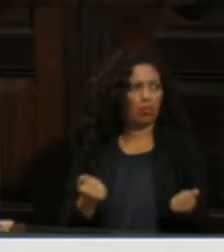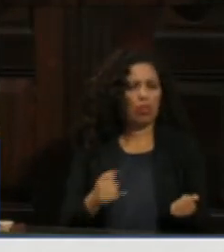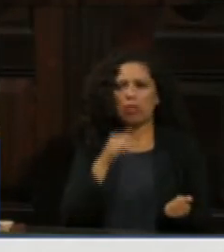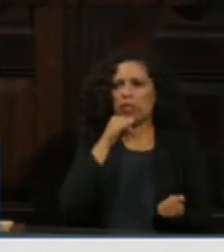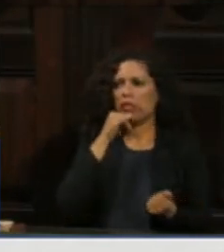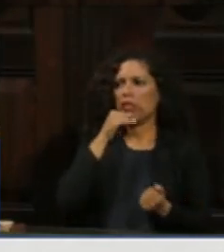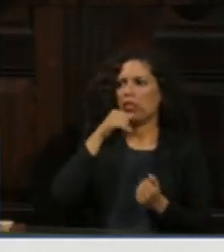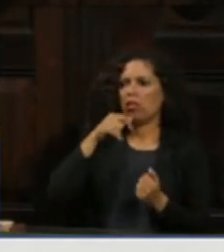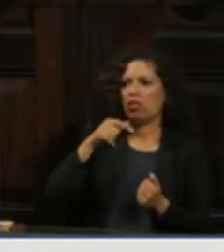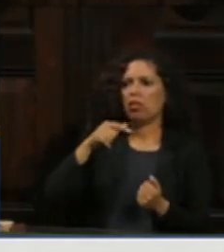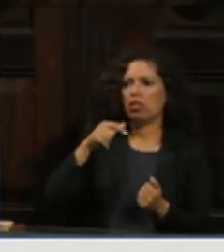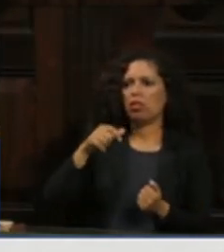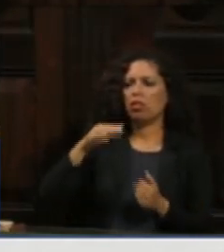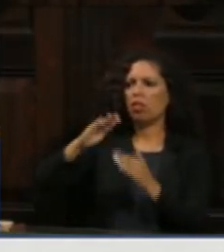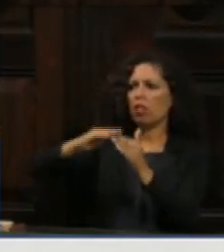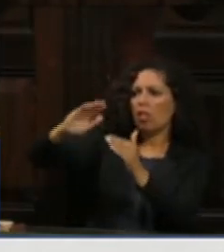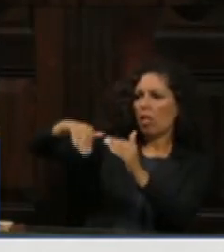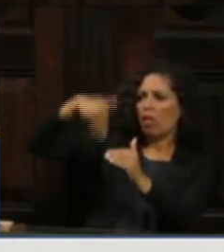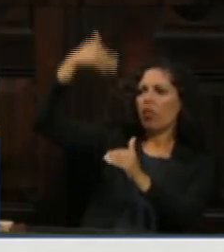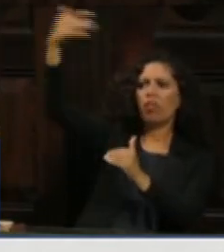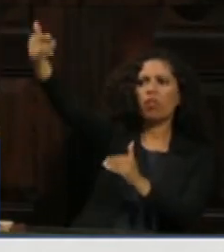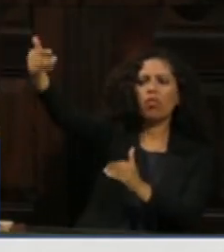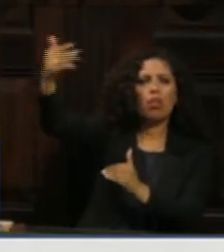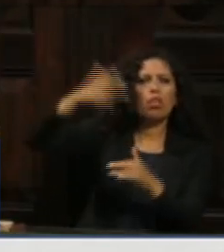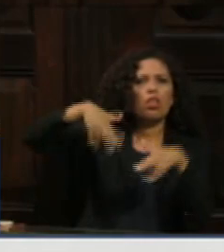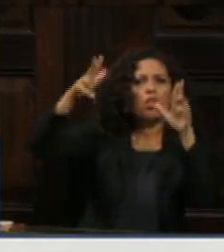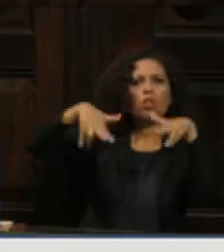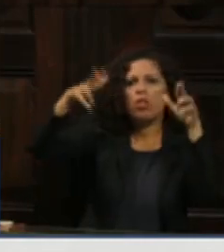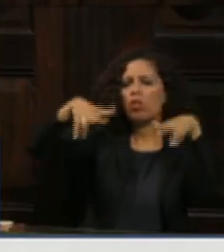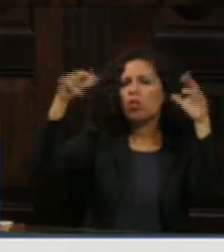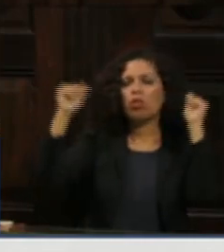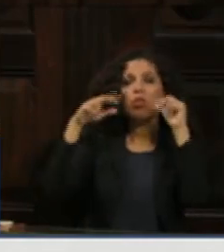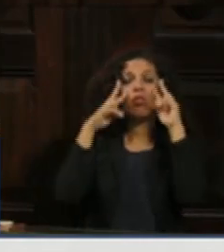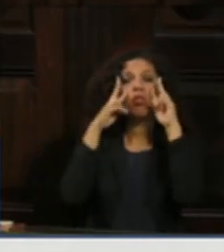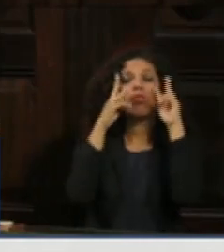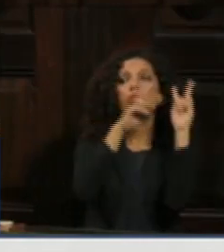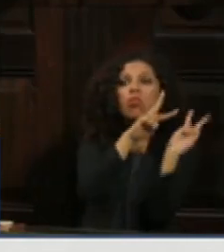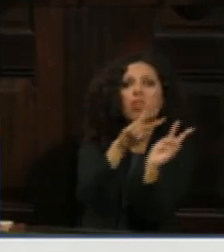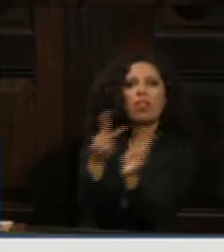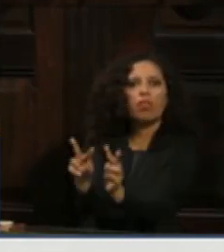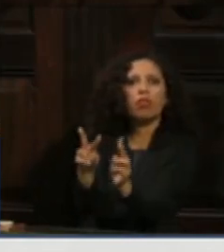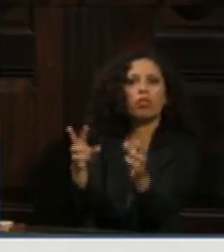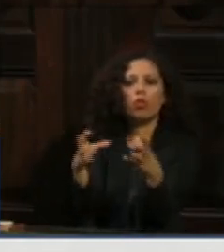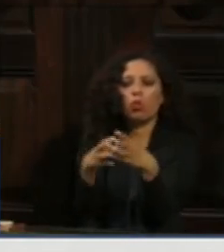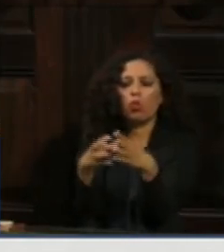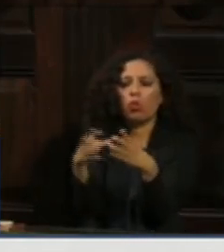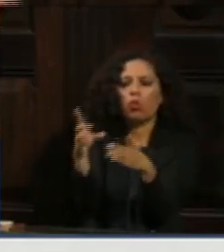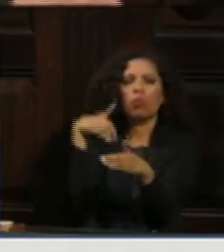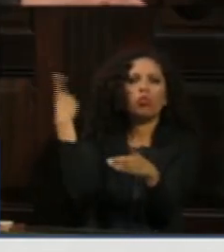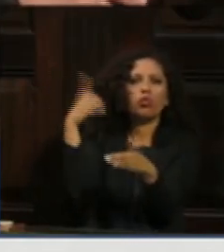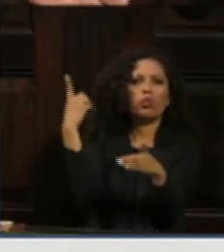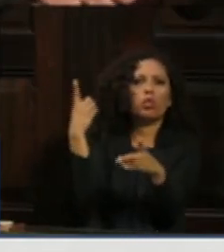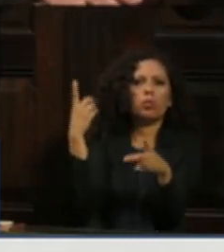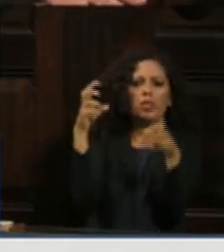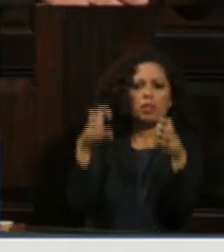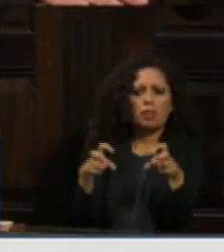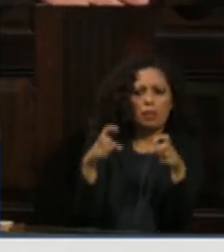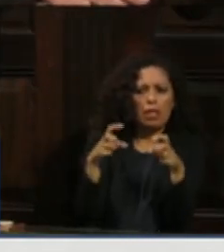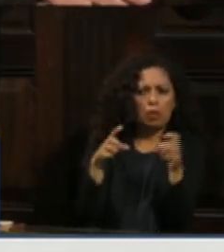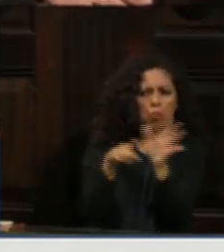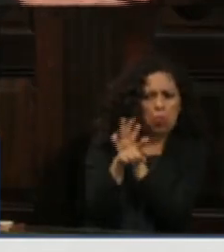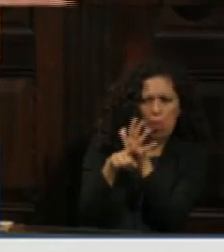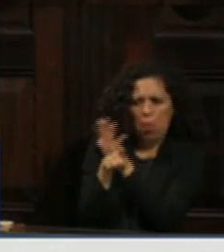voto. Então nós somos aquele poder, entre os atuais poderes da República, o que mais